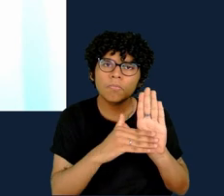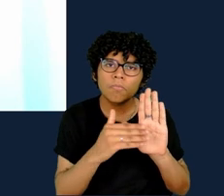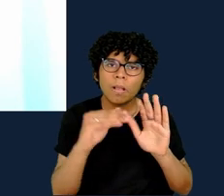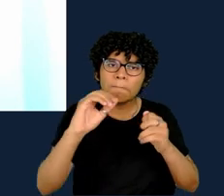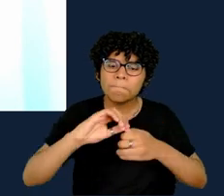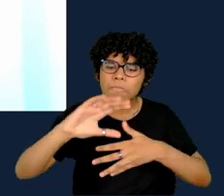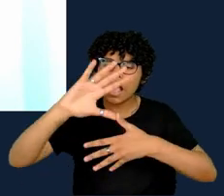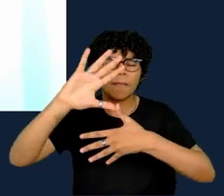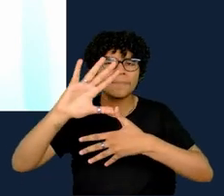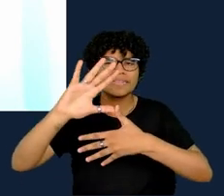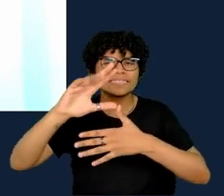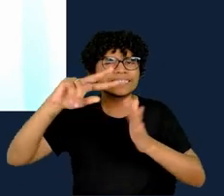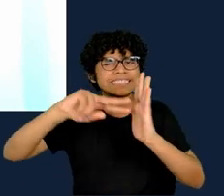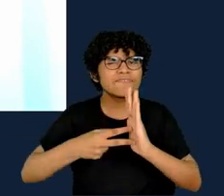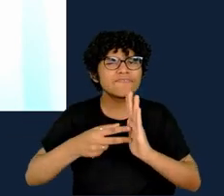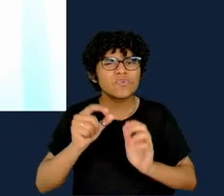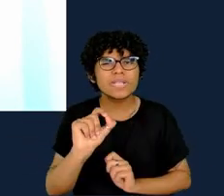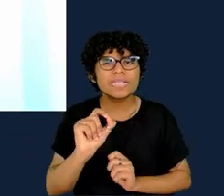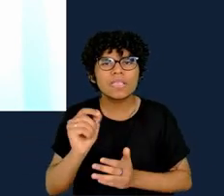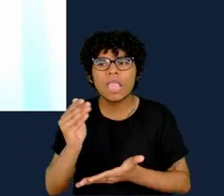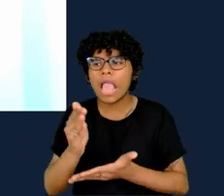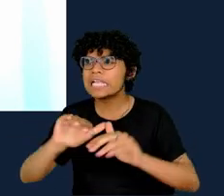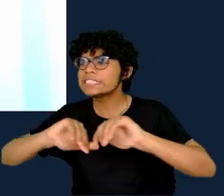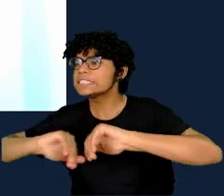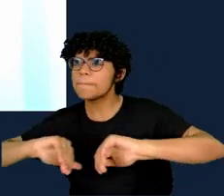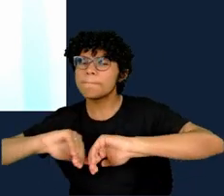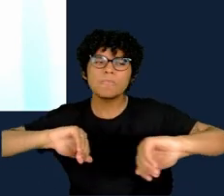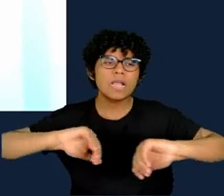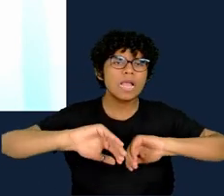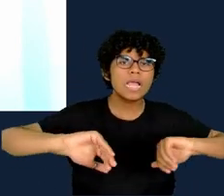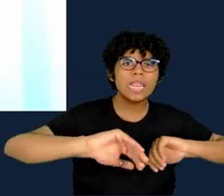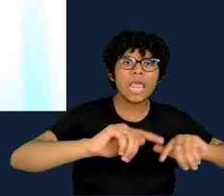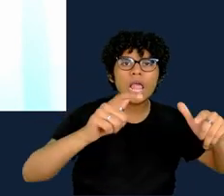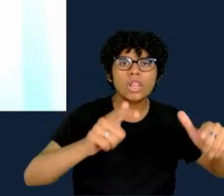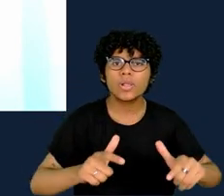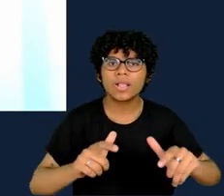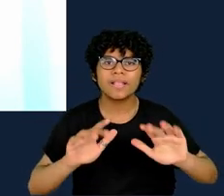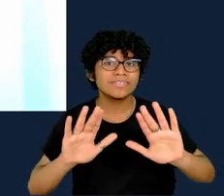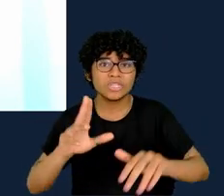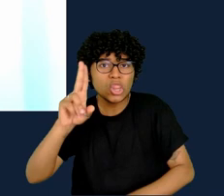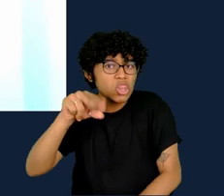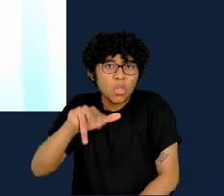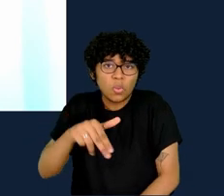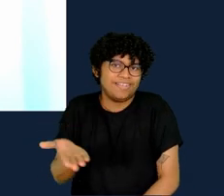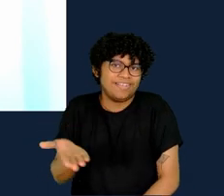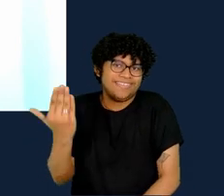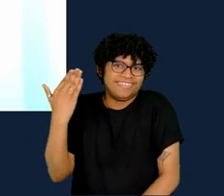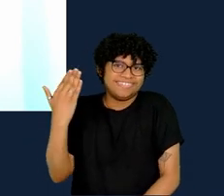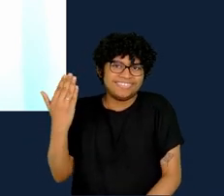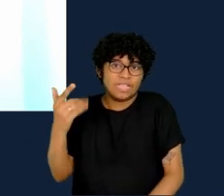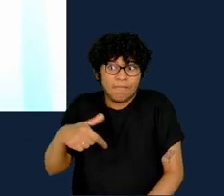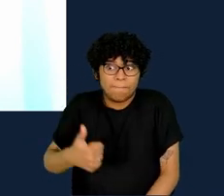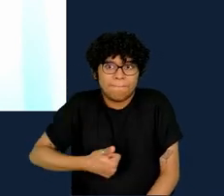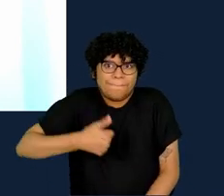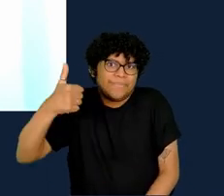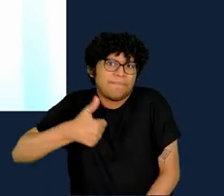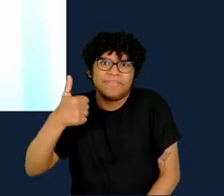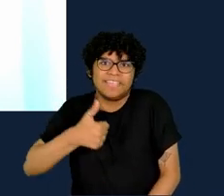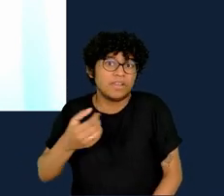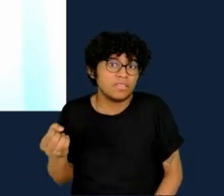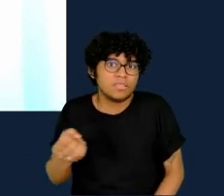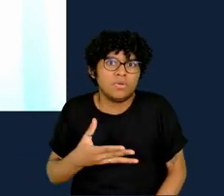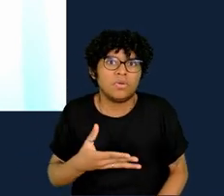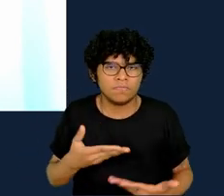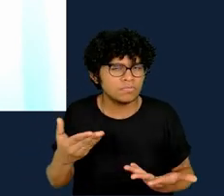estabelecer essas fronteiras, se essas formas, se essas bordas nunca foram delineadas, se essas fronteiras nunca foram delineadas, se